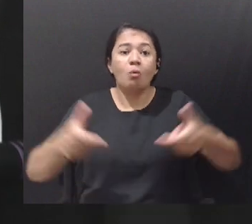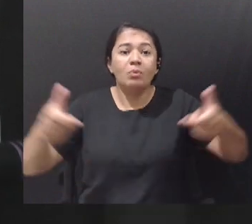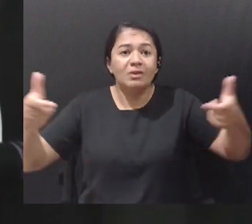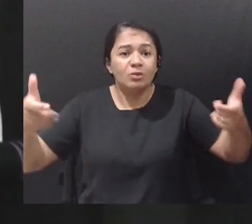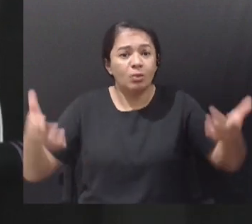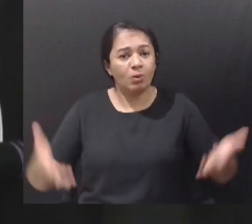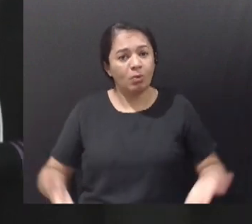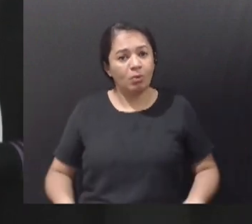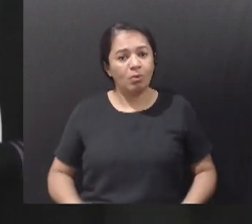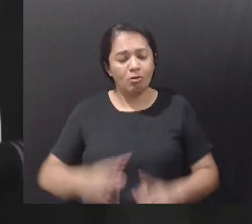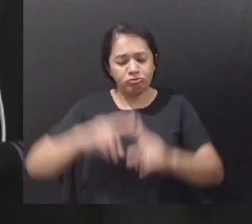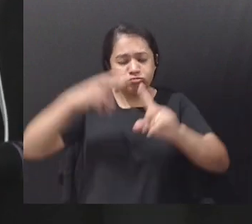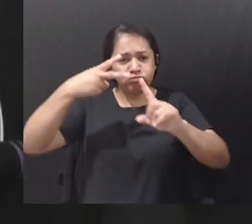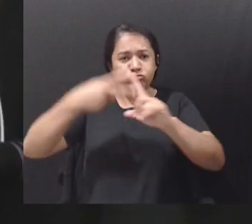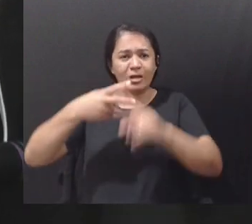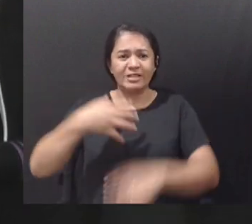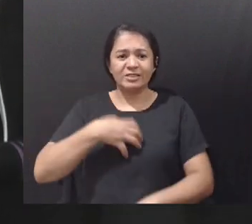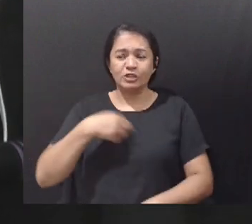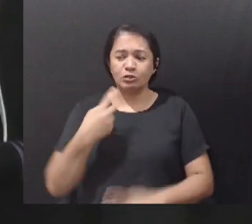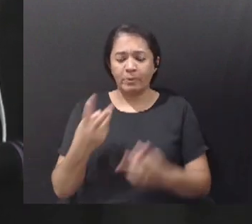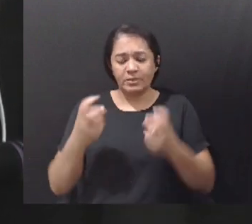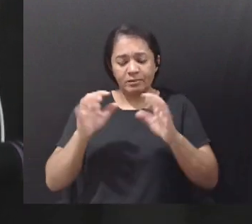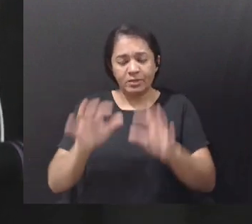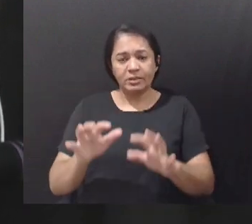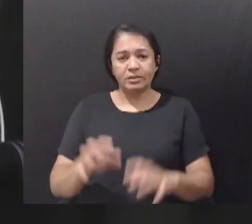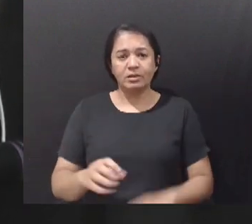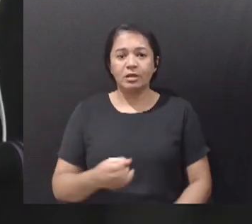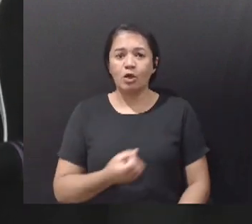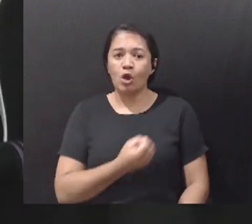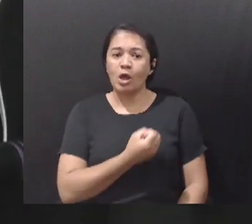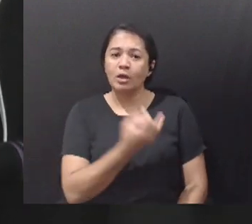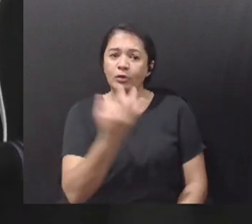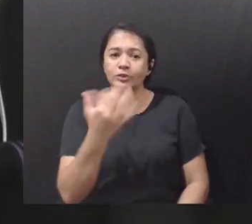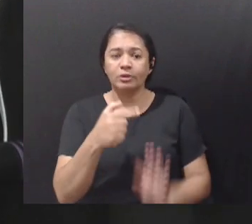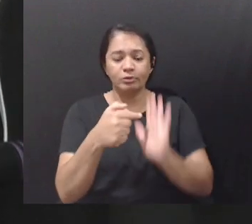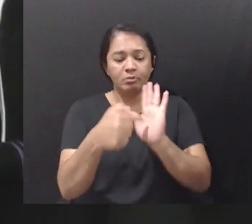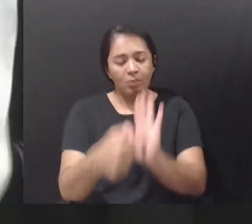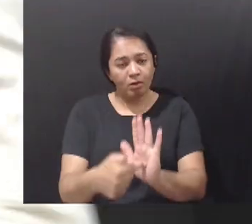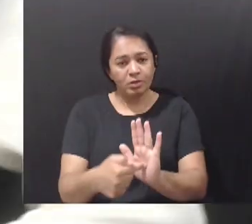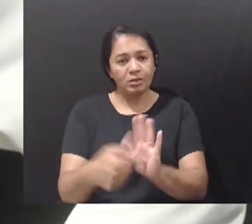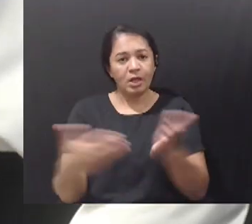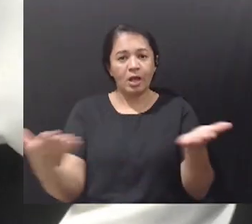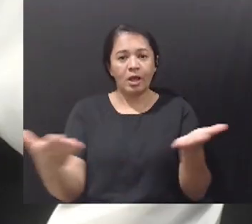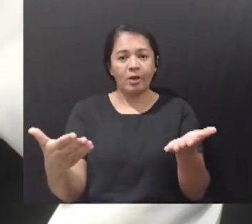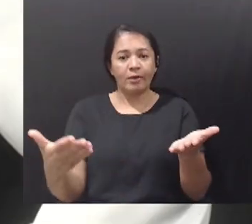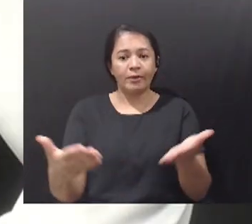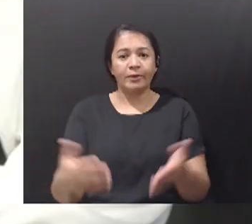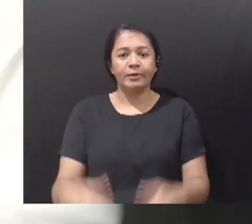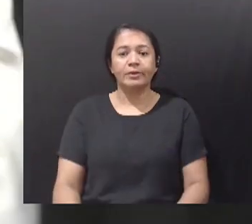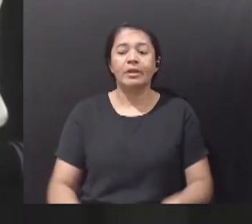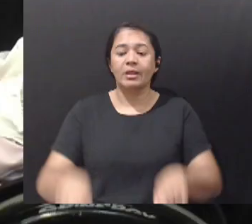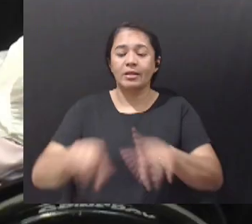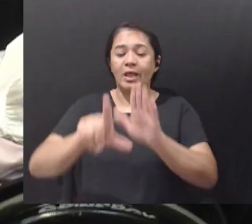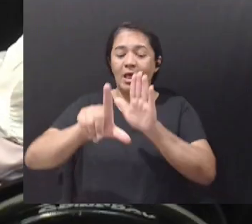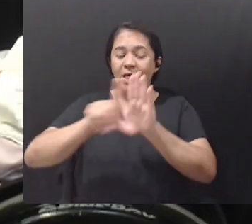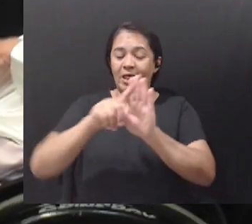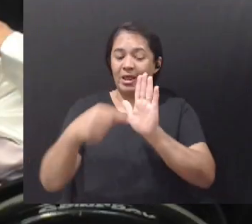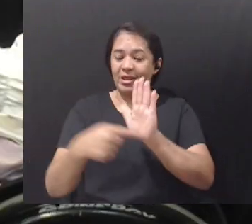A sensação que a gente tem é essa, mas os números mostram isso. Sim. Agora, além dessas leis, como deputada